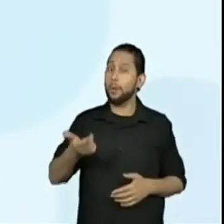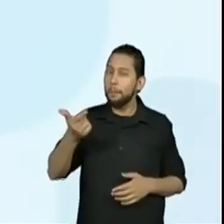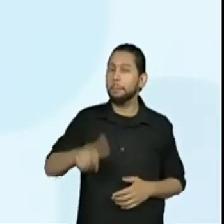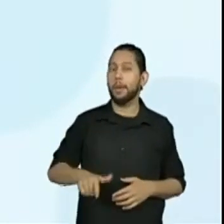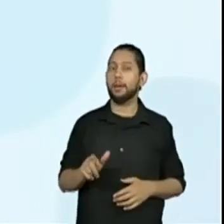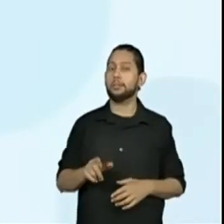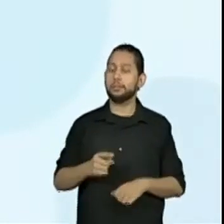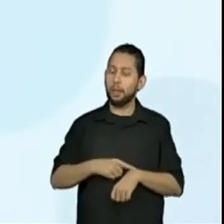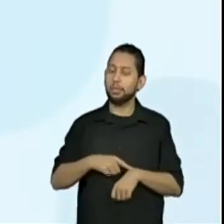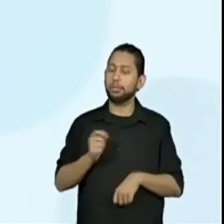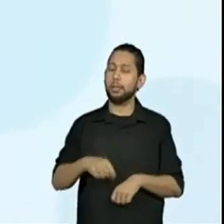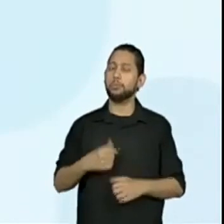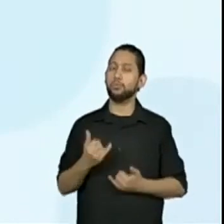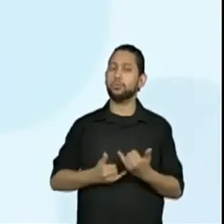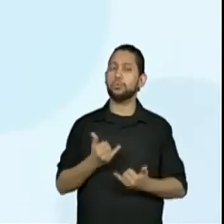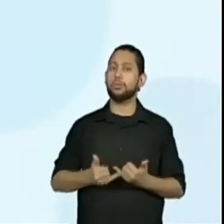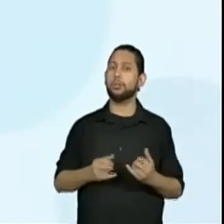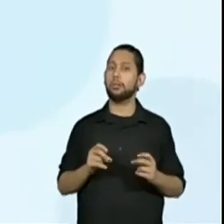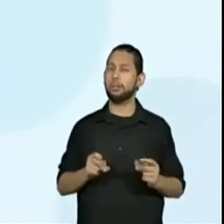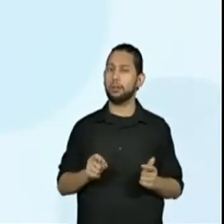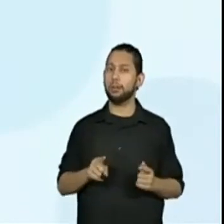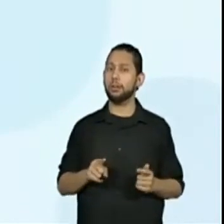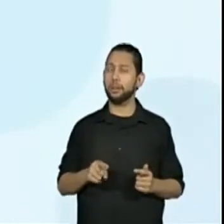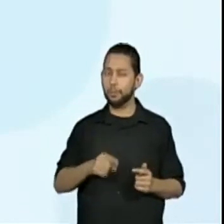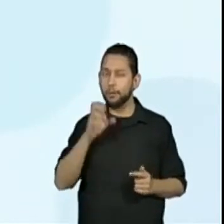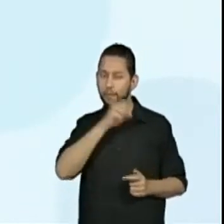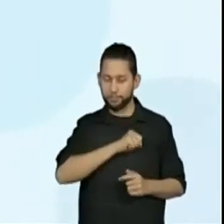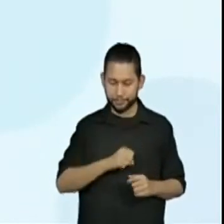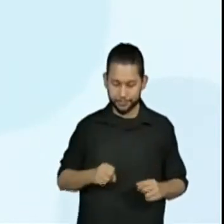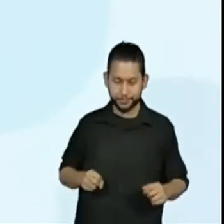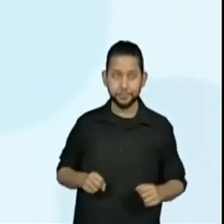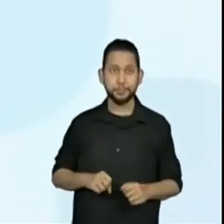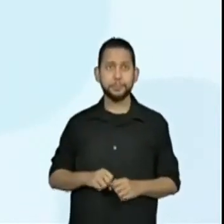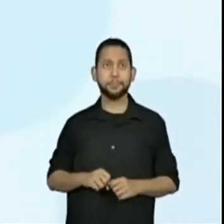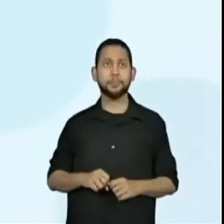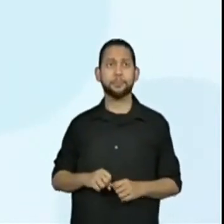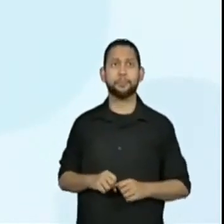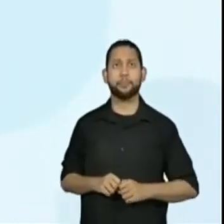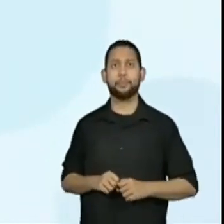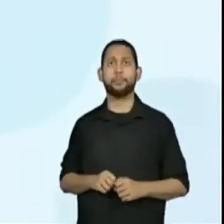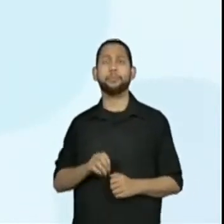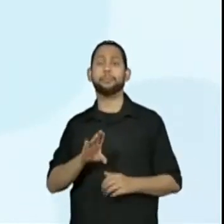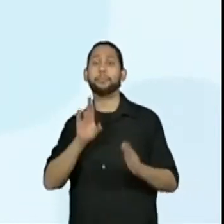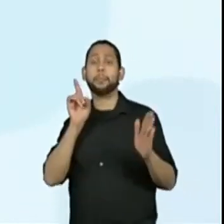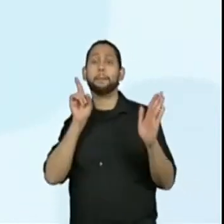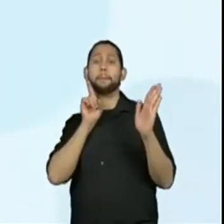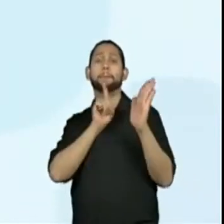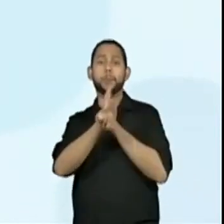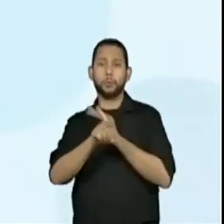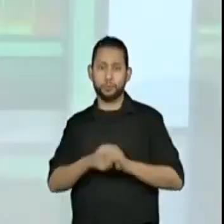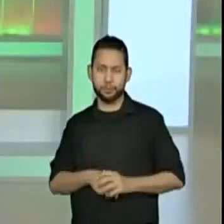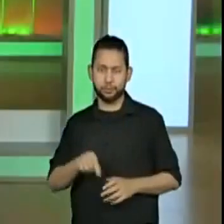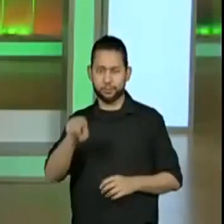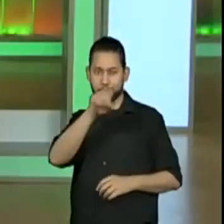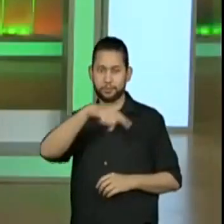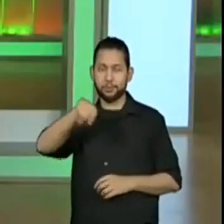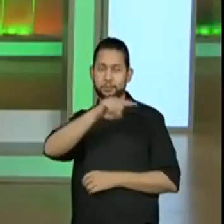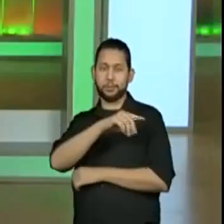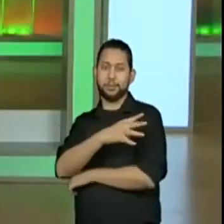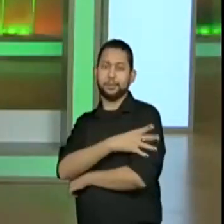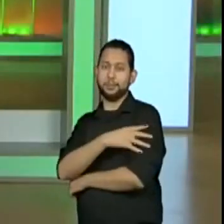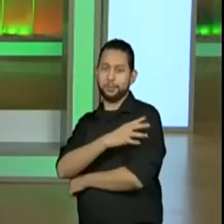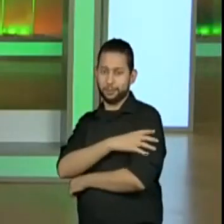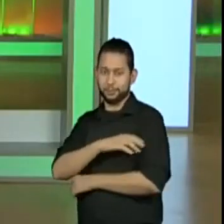bastante tempo para a gente o quê? Jogar hoje, certo? Então, vamos lá. Perguntinha para a galera do